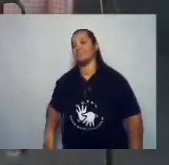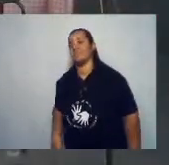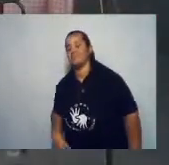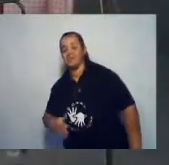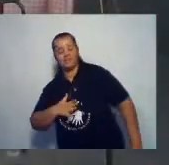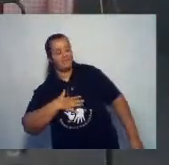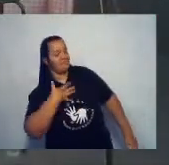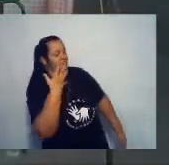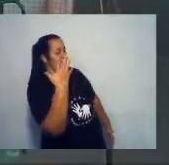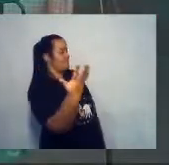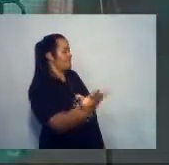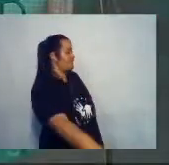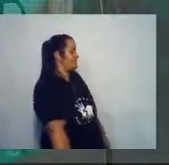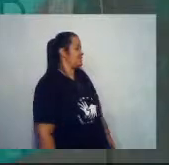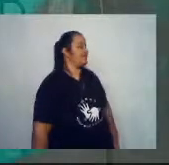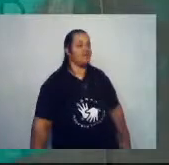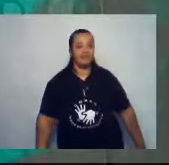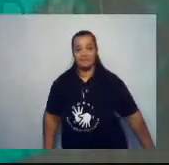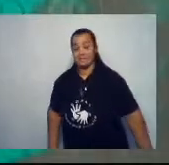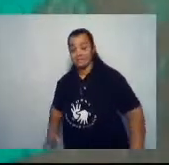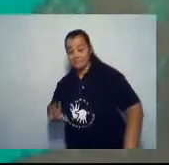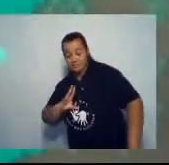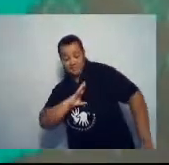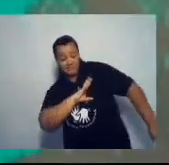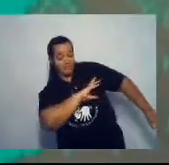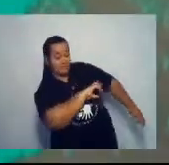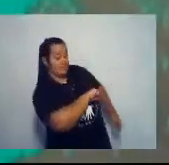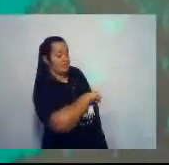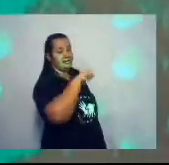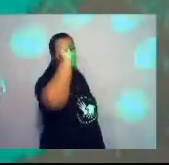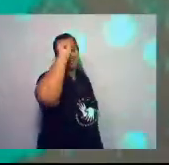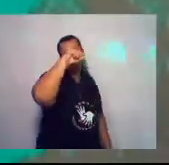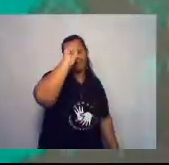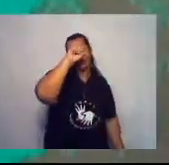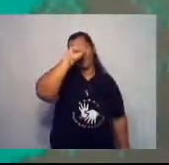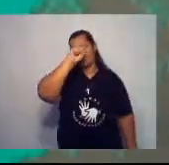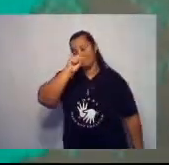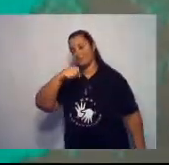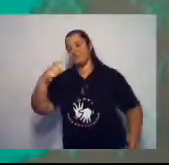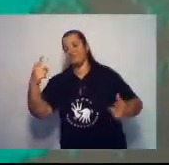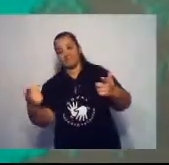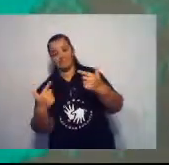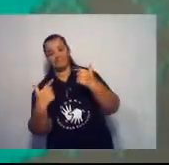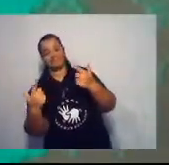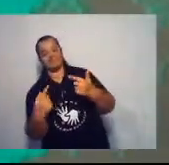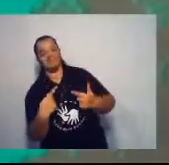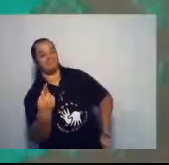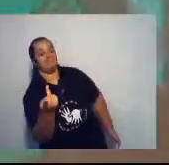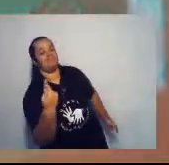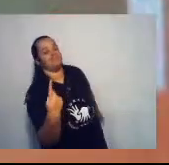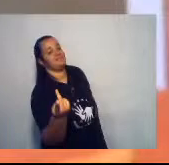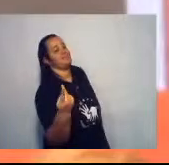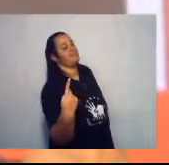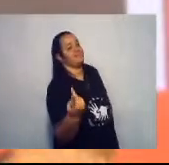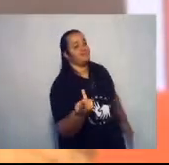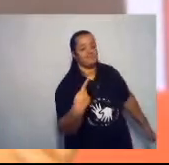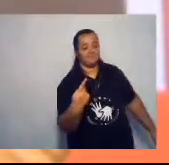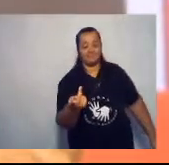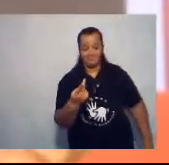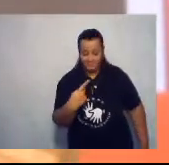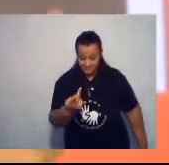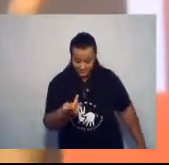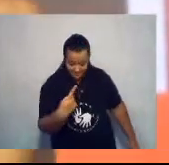duvido não, que não foi por acaso. Se o amor bateu na nossa porta, que sorte a